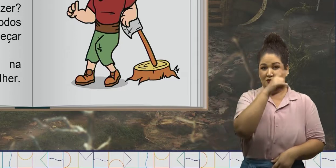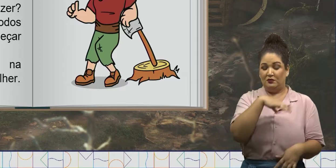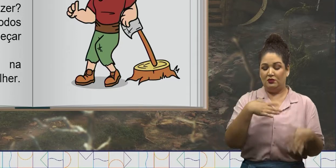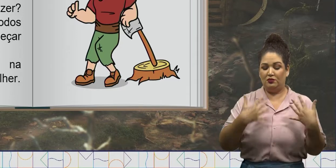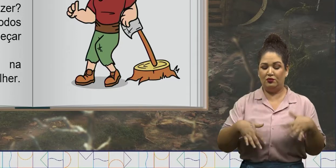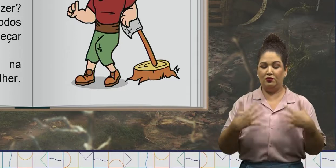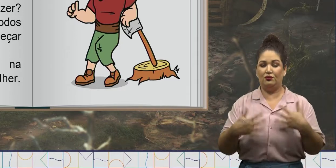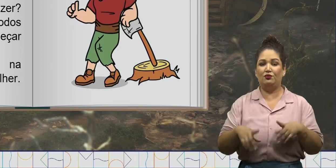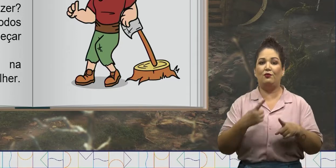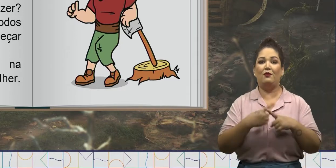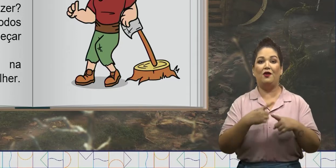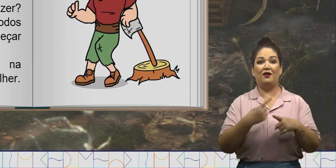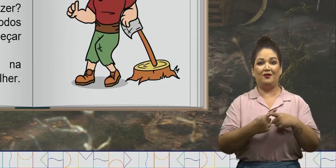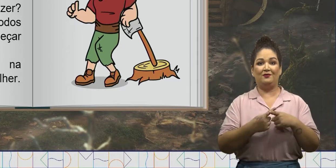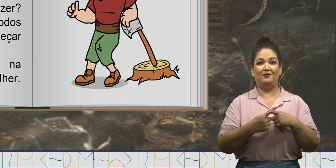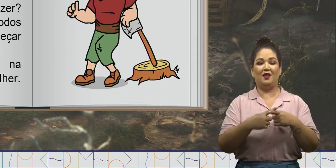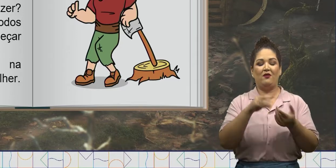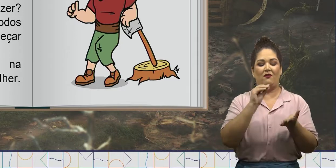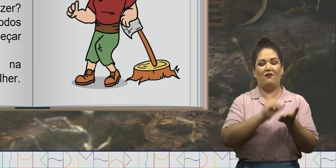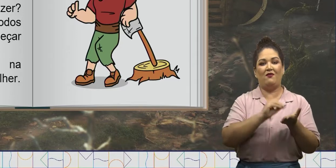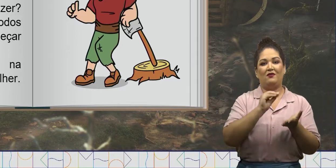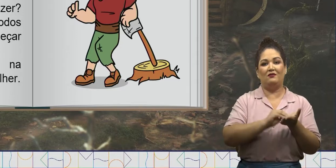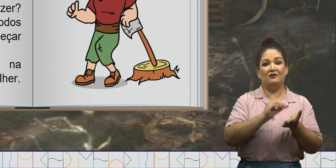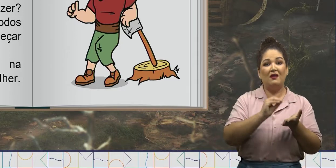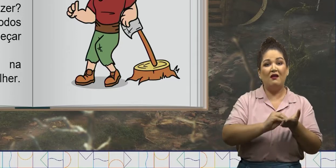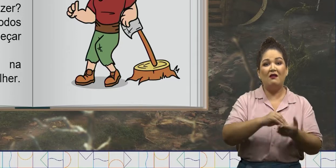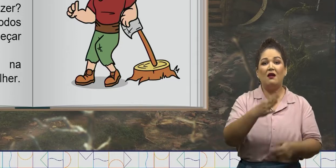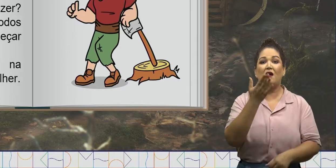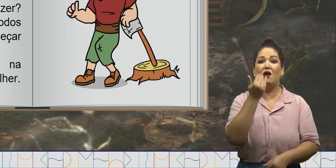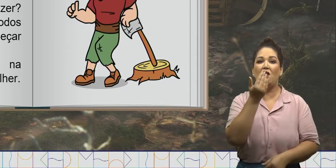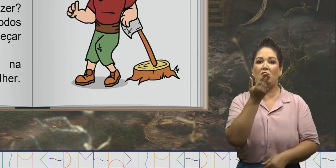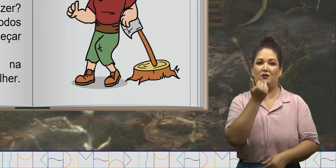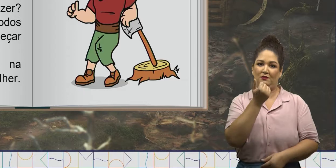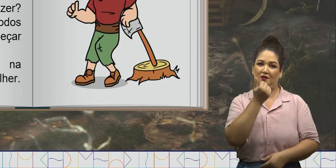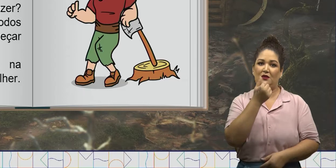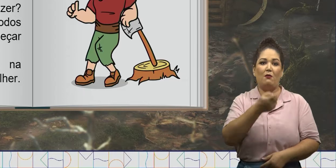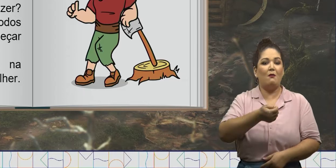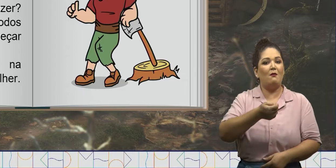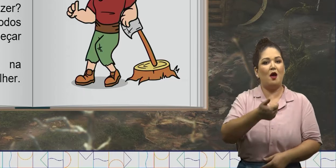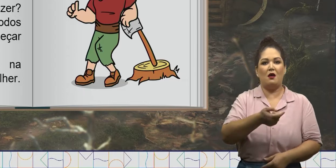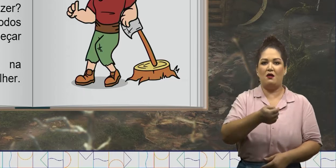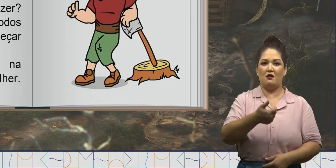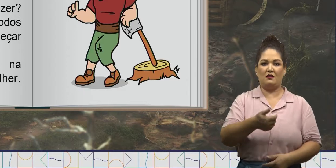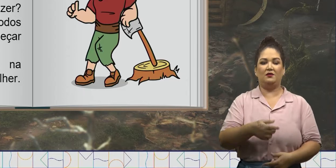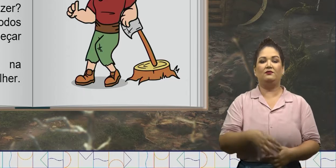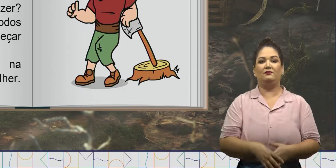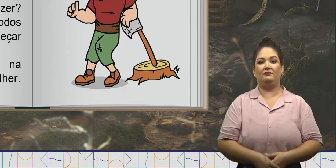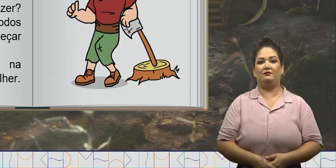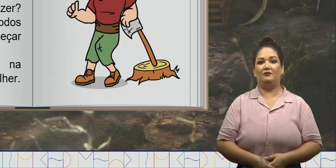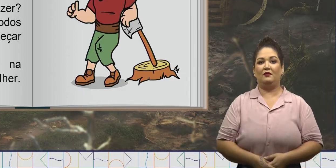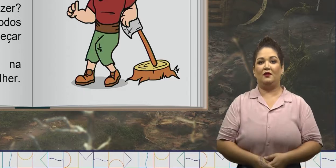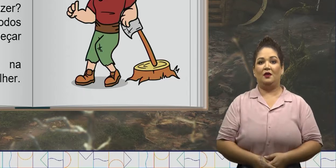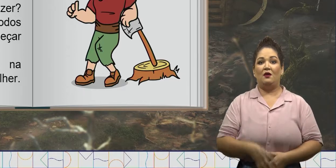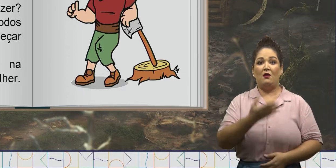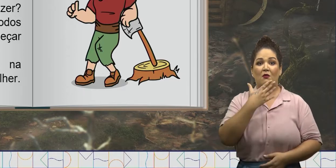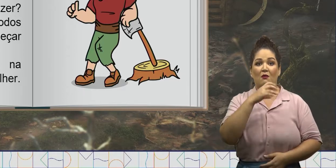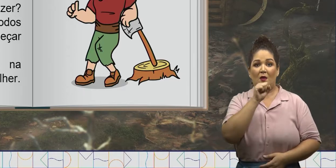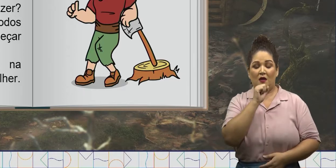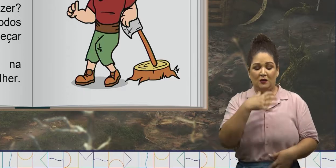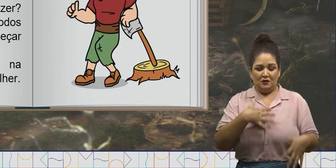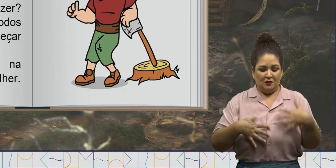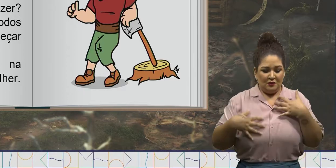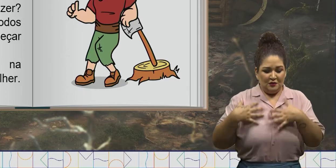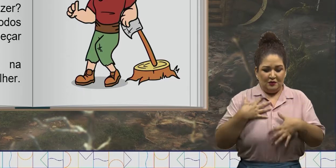mais difícil, até chegar ao ponto de quase não terem o que comer.